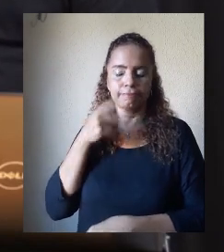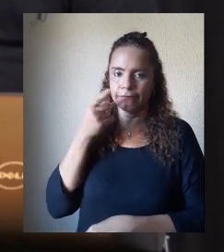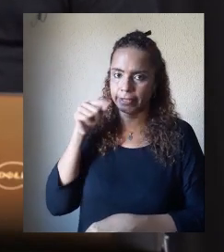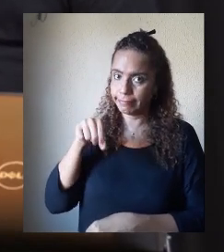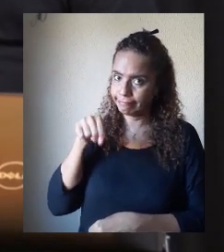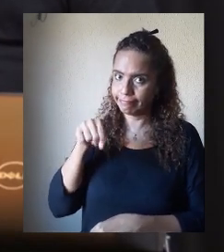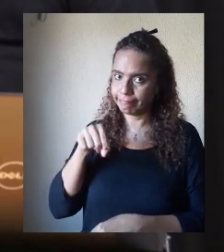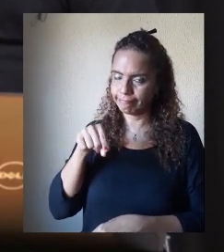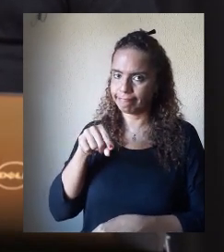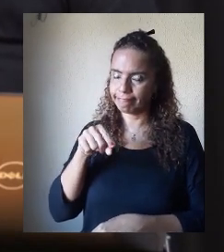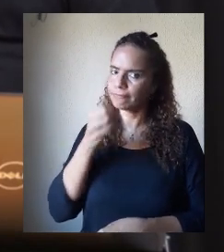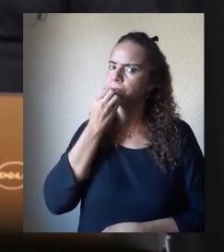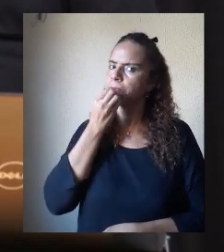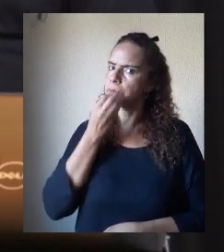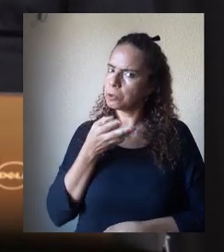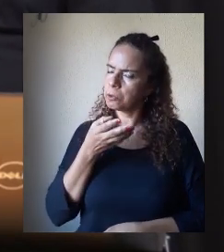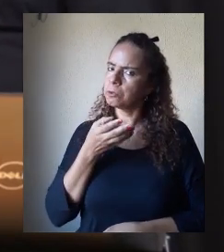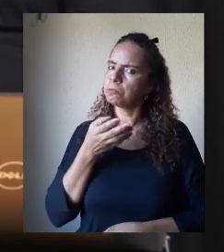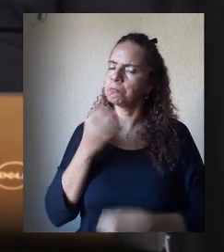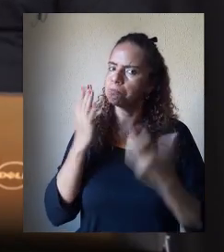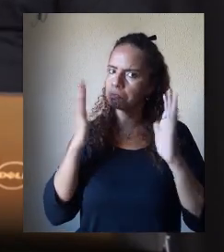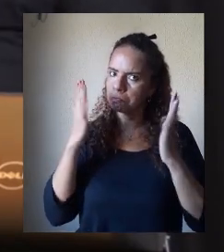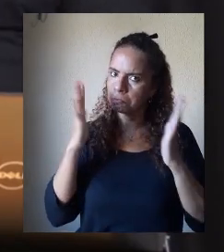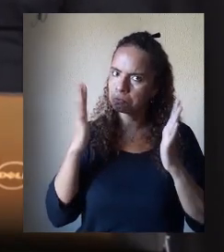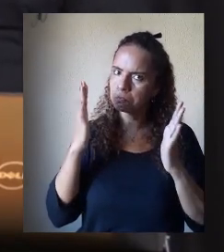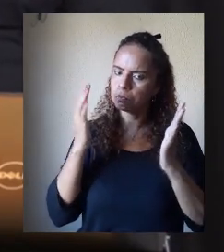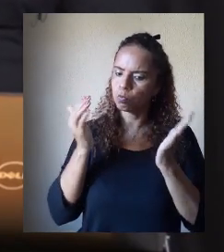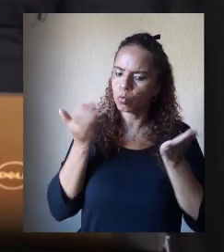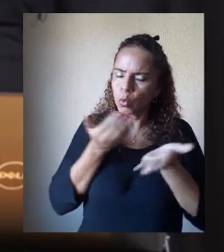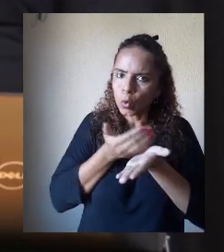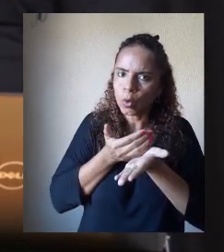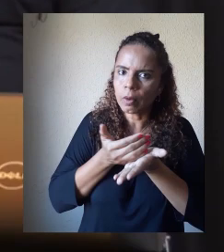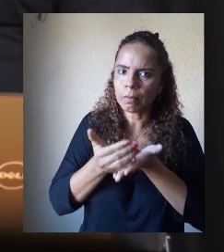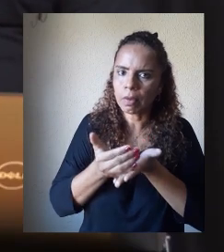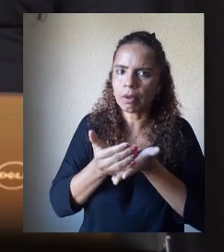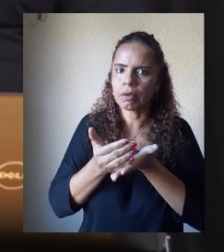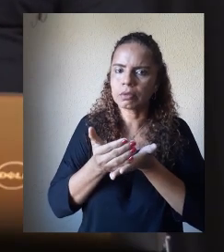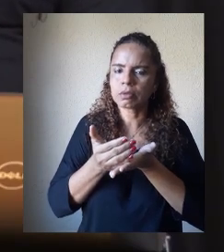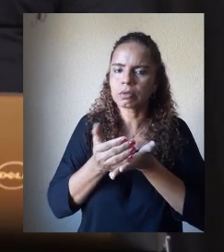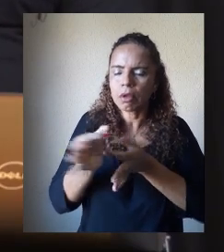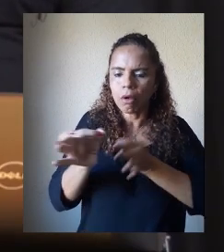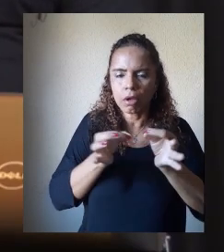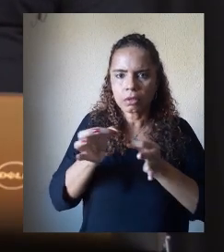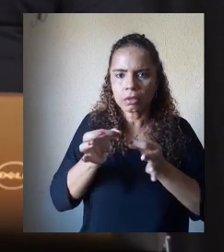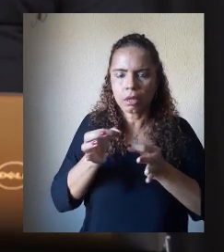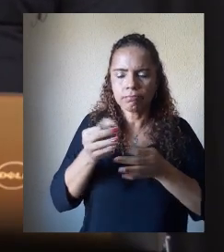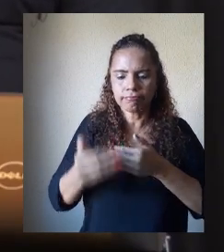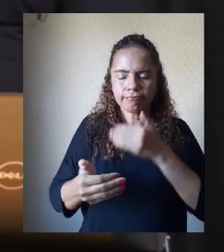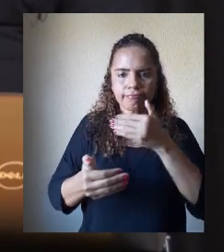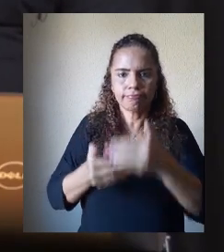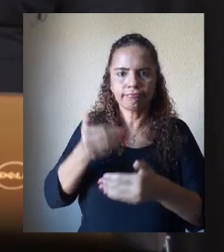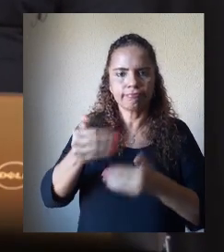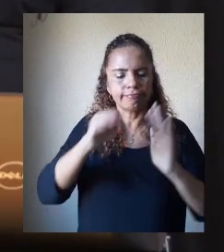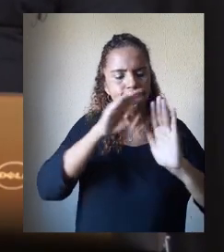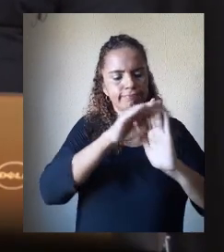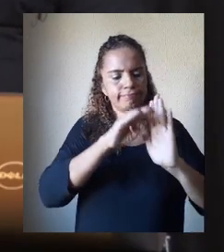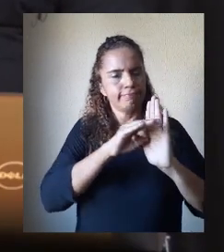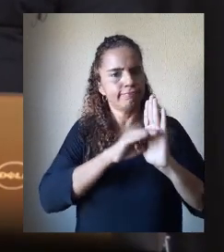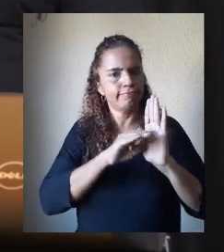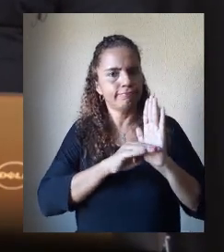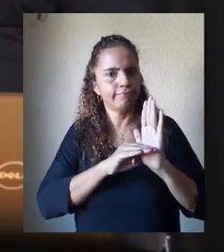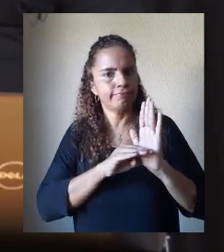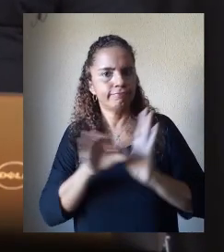bastante adequadas no primeiro momento do ponto de vista de construção dos protocolos, de preparação.